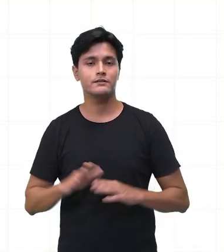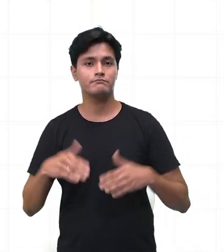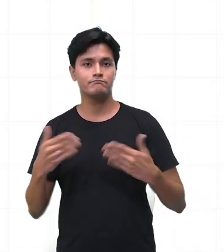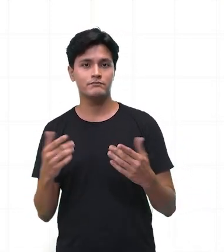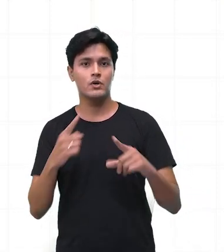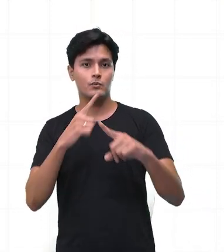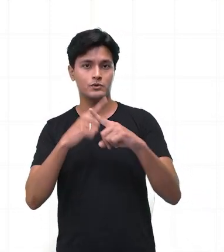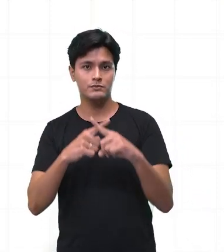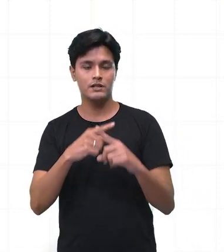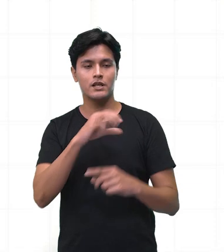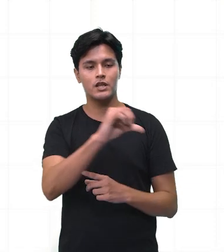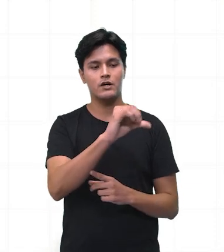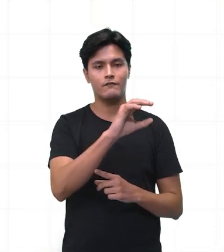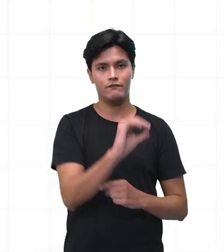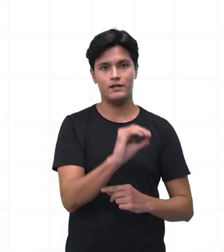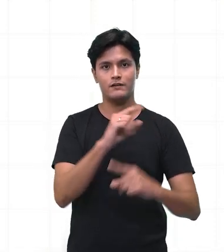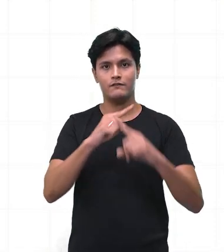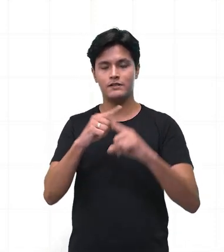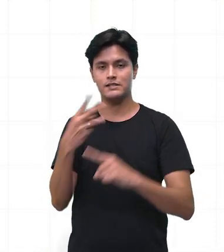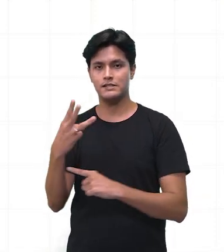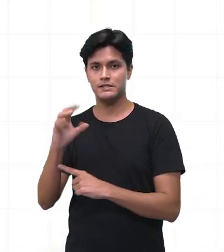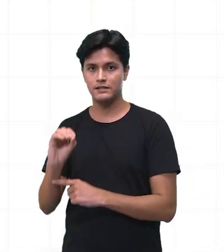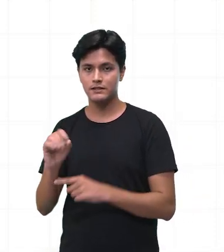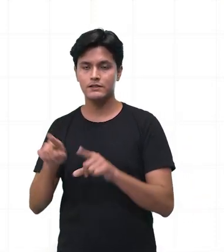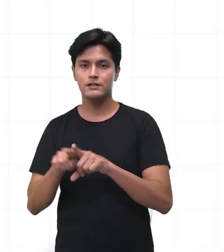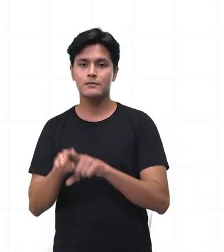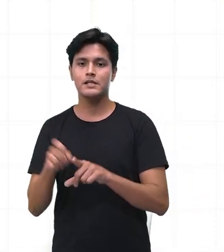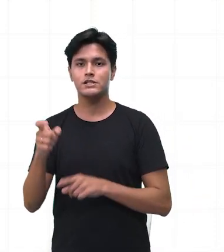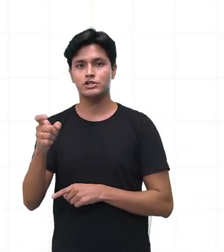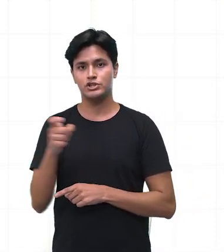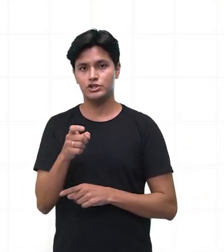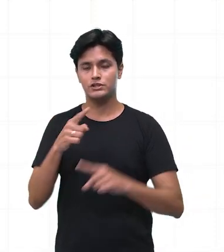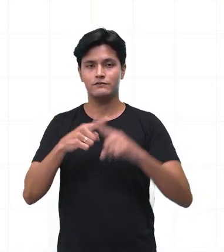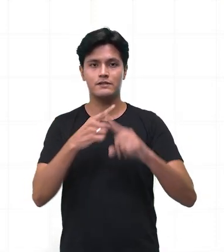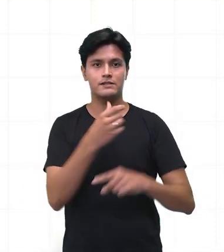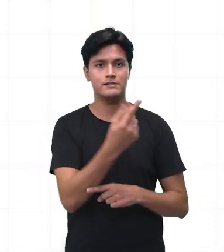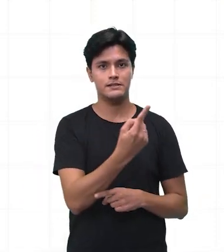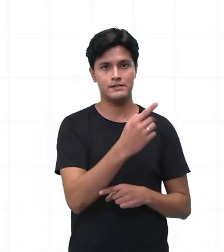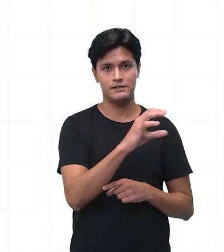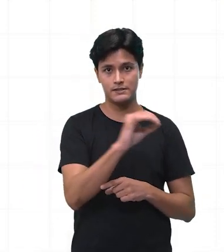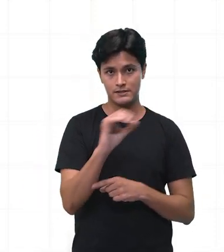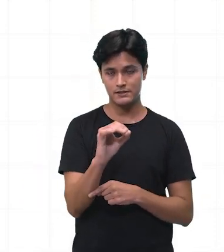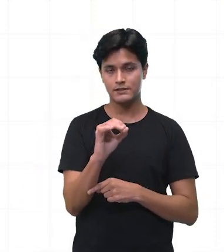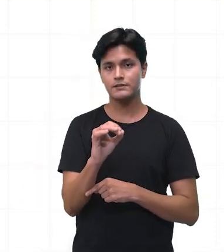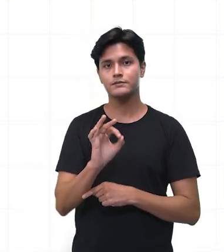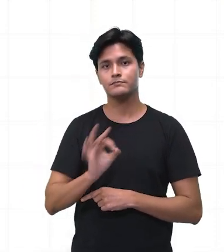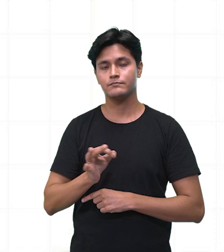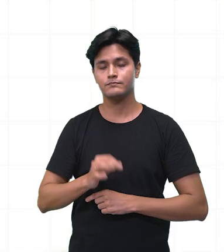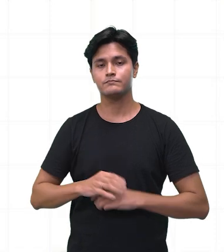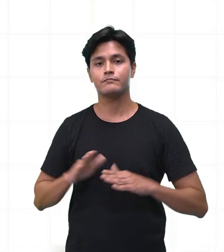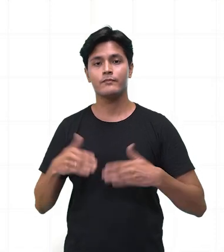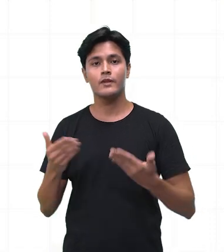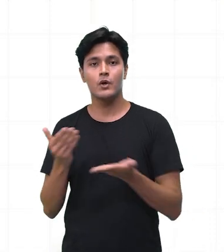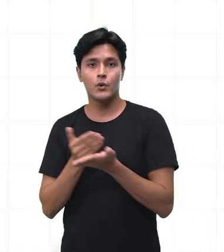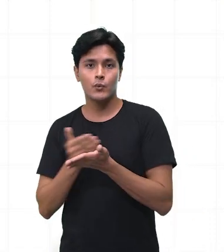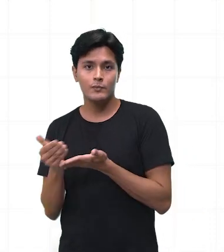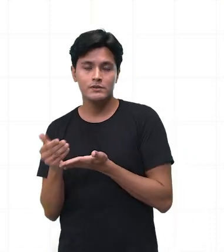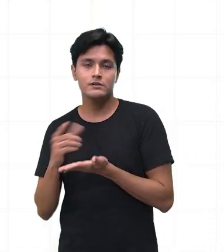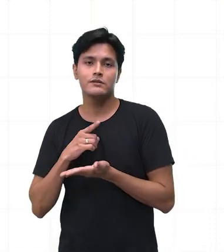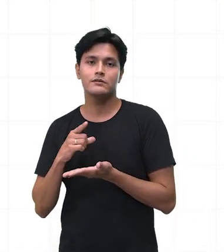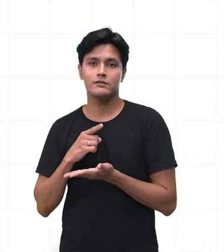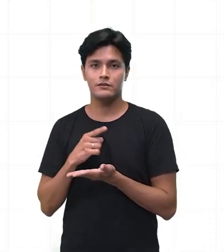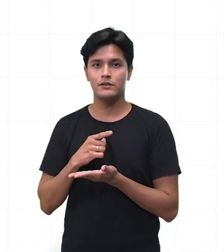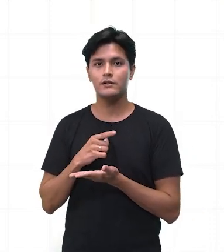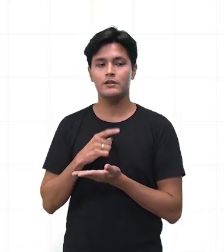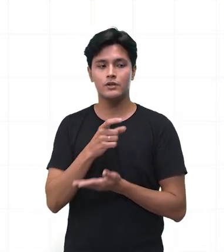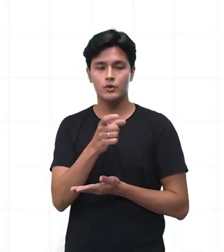30 e eu vou multiplicar x vezes 100, tá? Então eu vou começar por onde tem a variável, que é o x, o